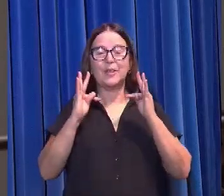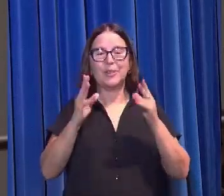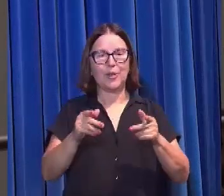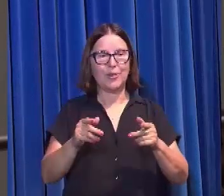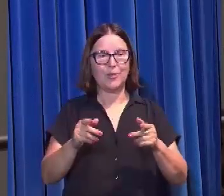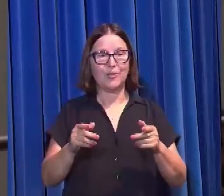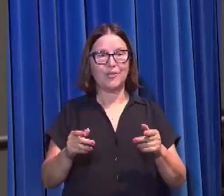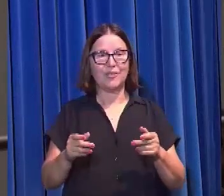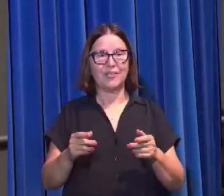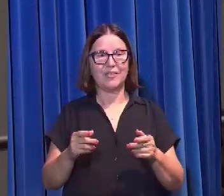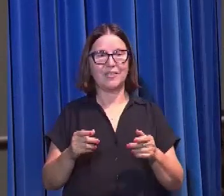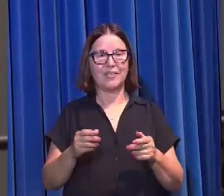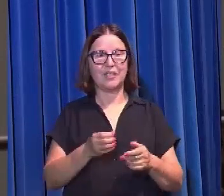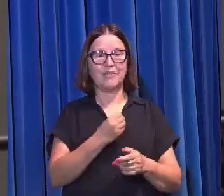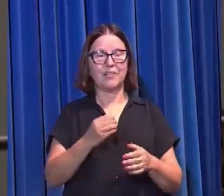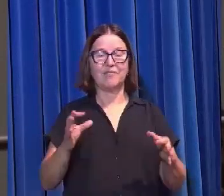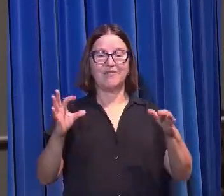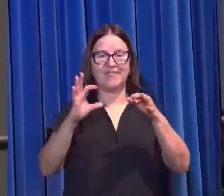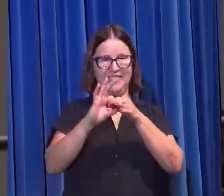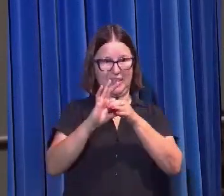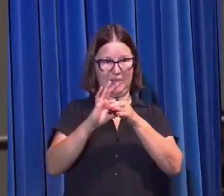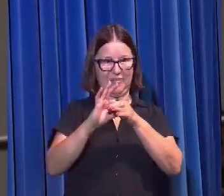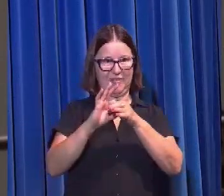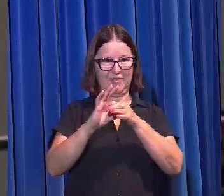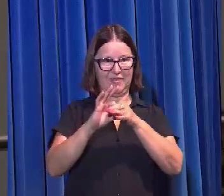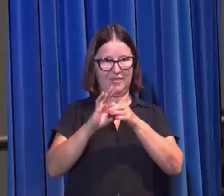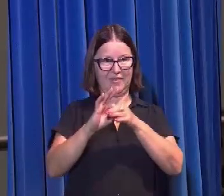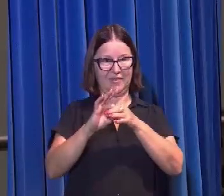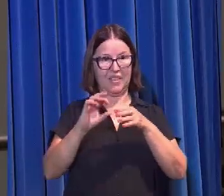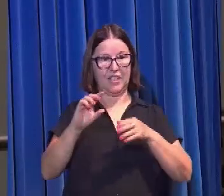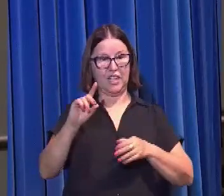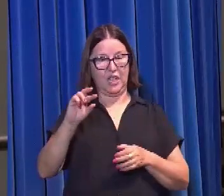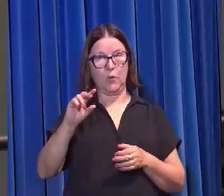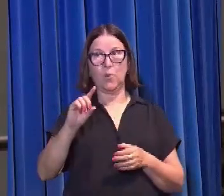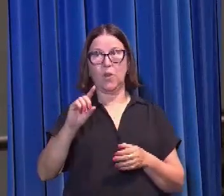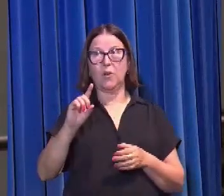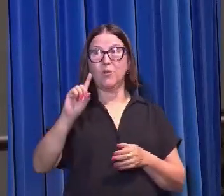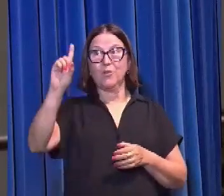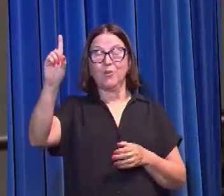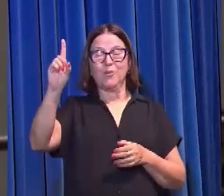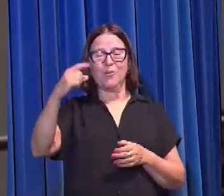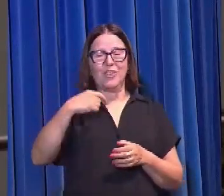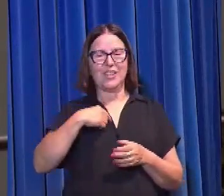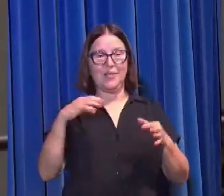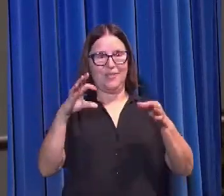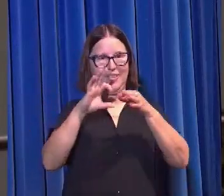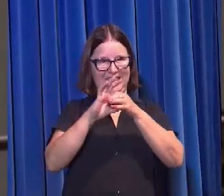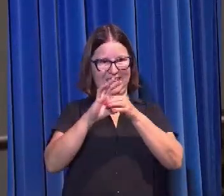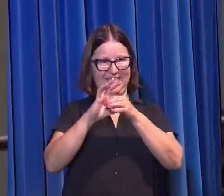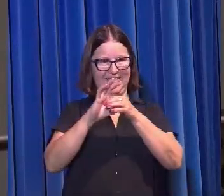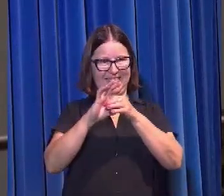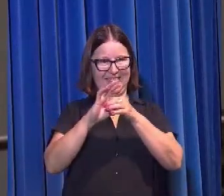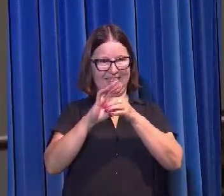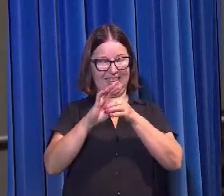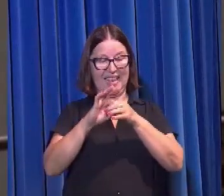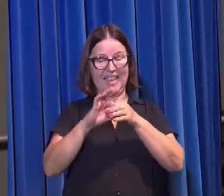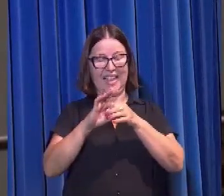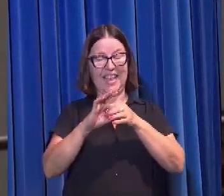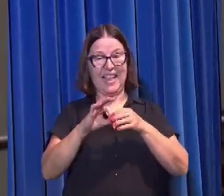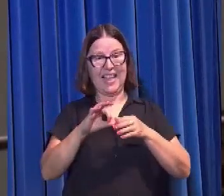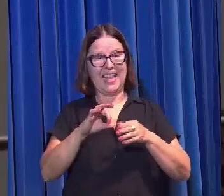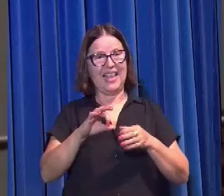um. E como és tu, ó Pai, em mim e eu em ti, também sejam eles em nós,